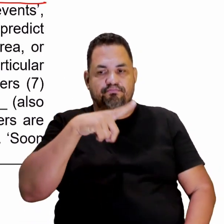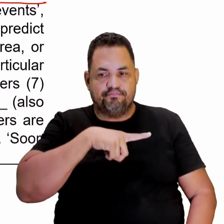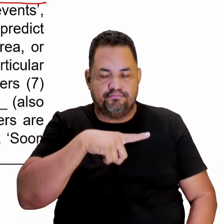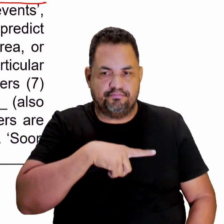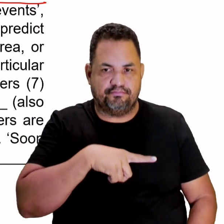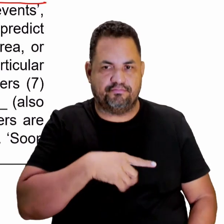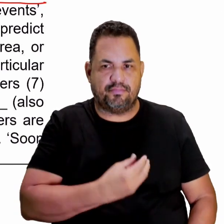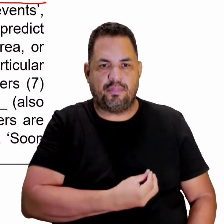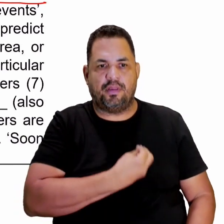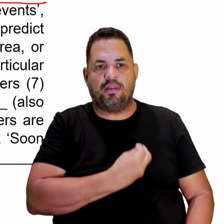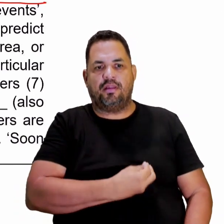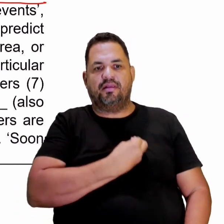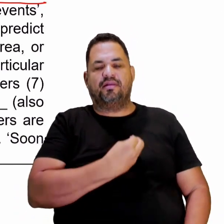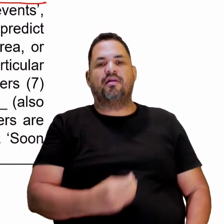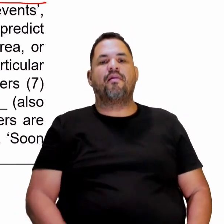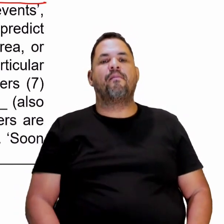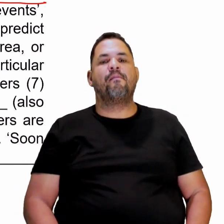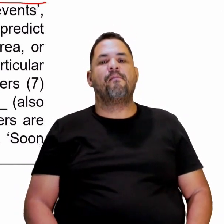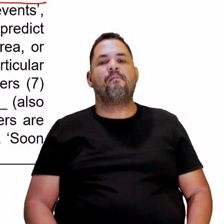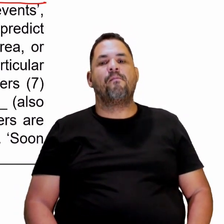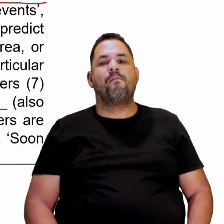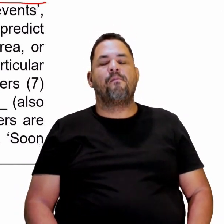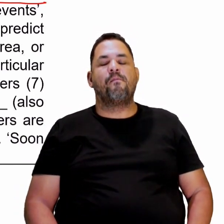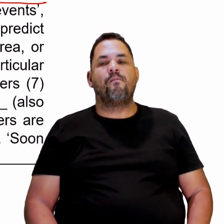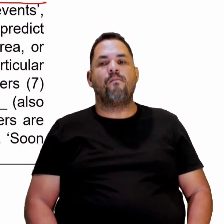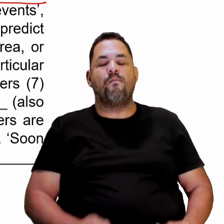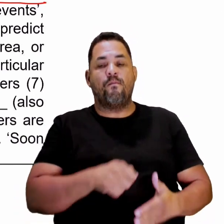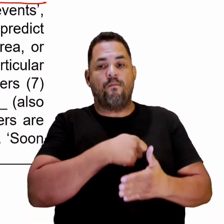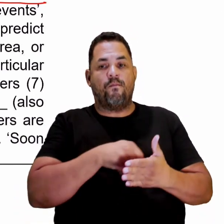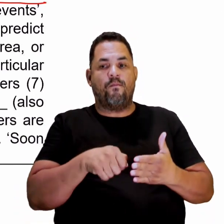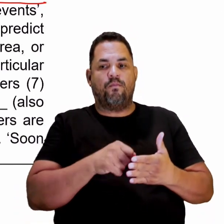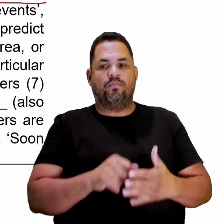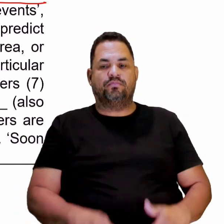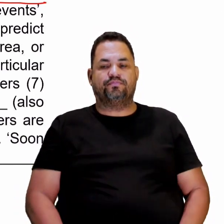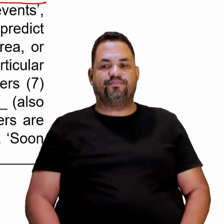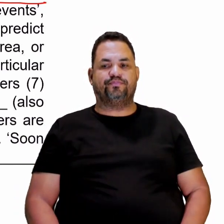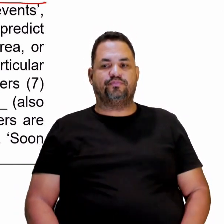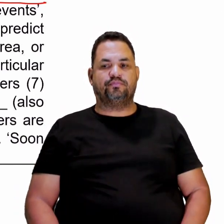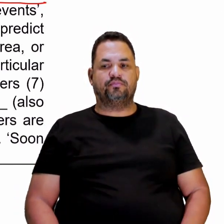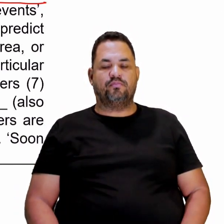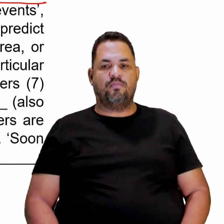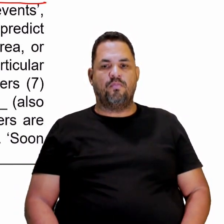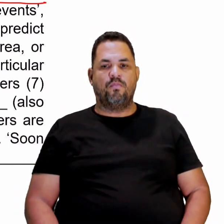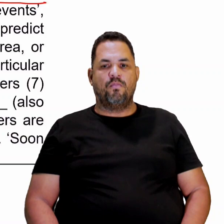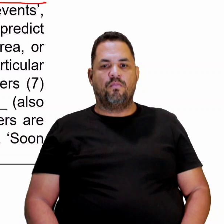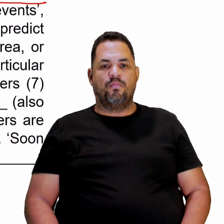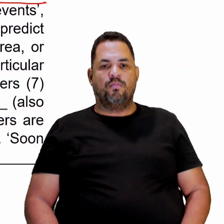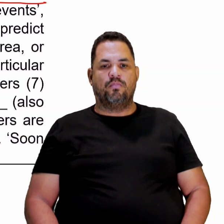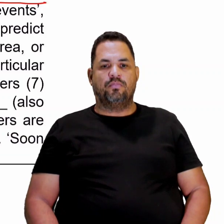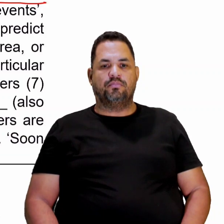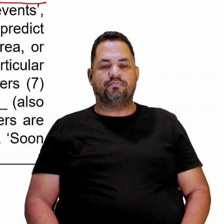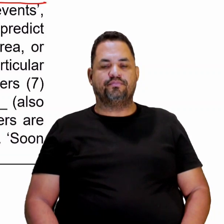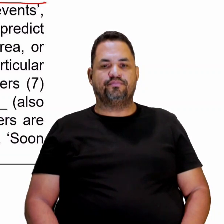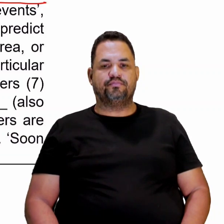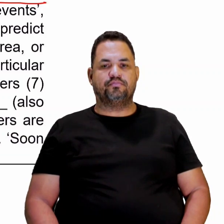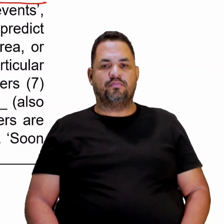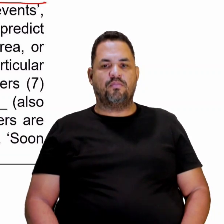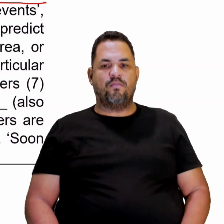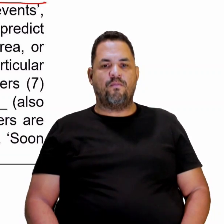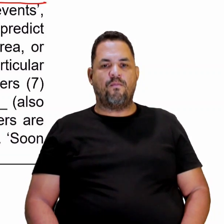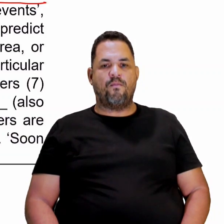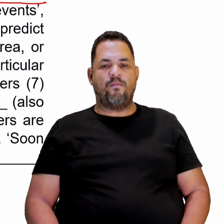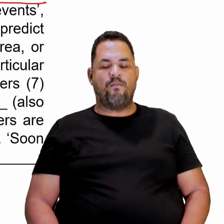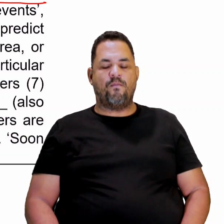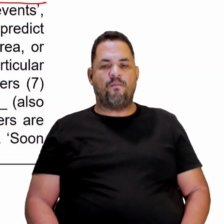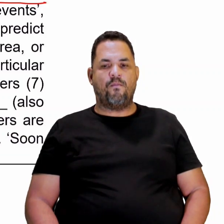o verbo be, que vai ser apenas ele, então você vai colocar o will antes. Will be like, como a vida será. Will be